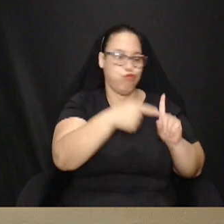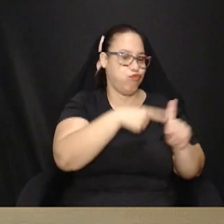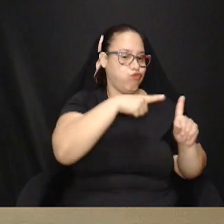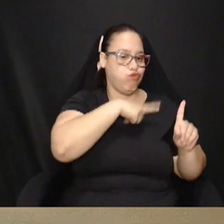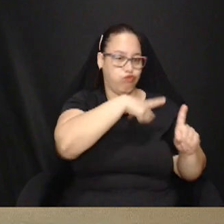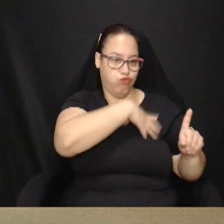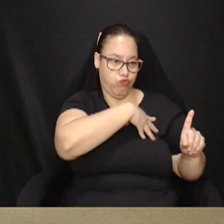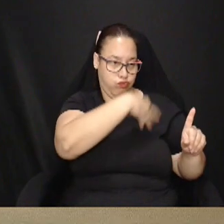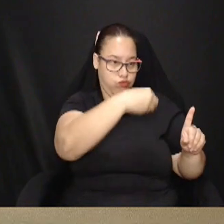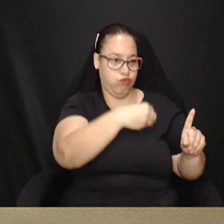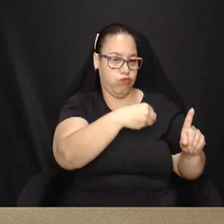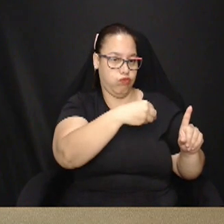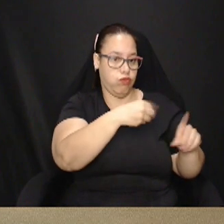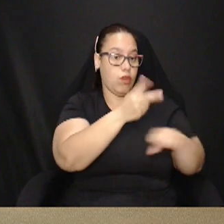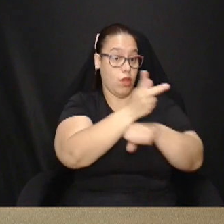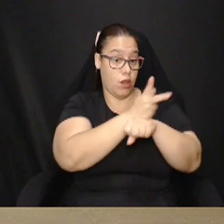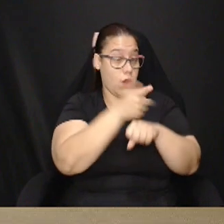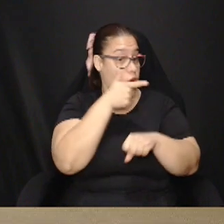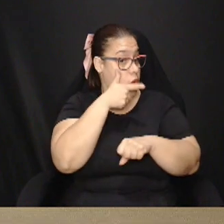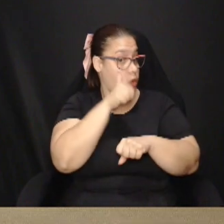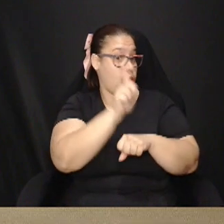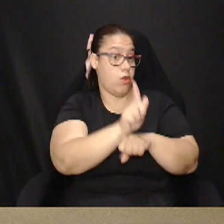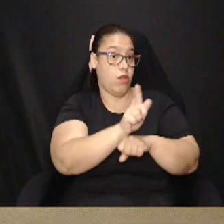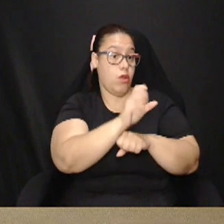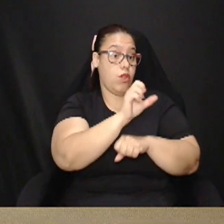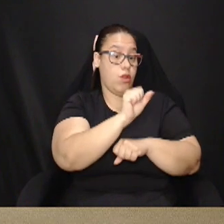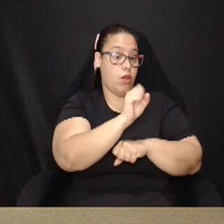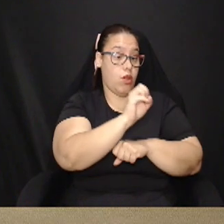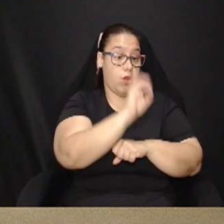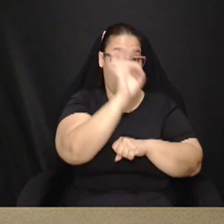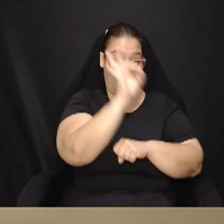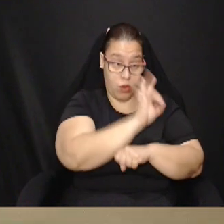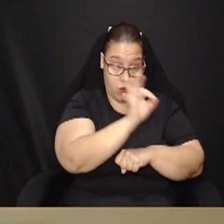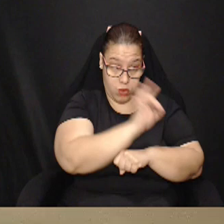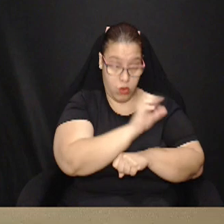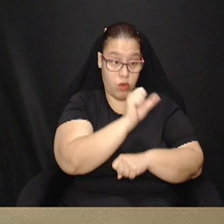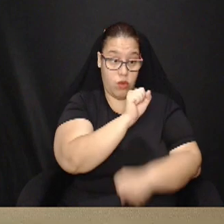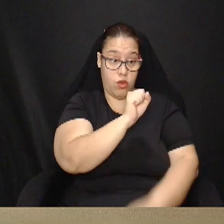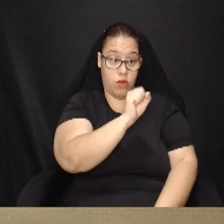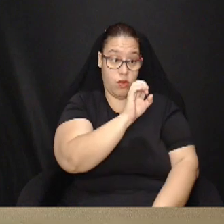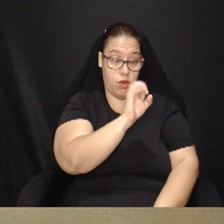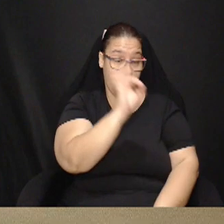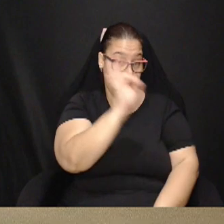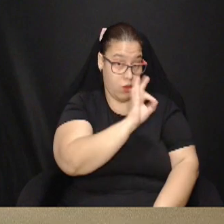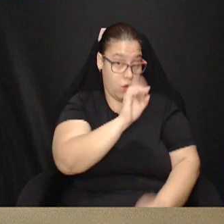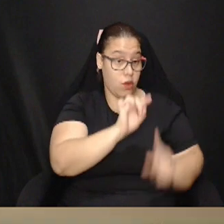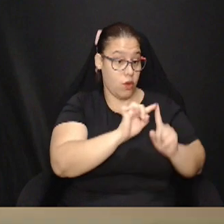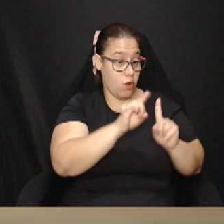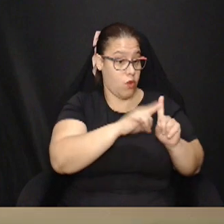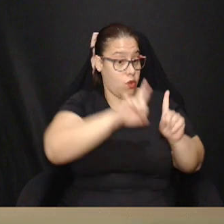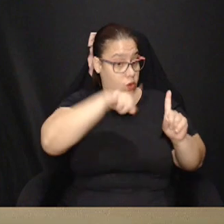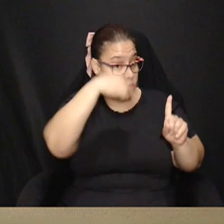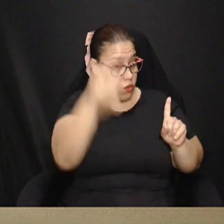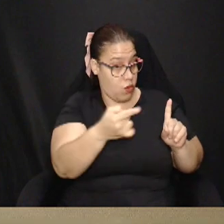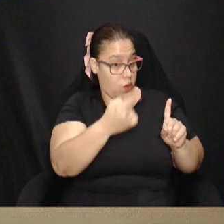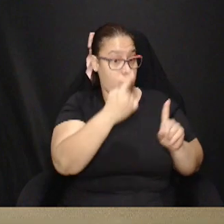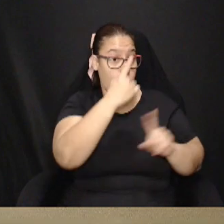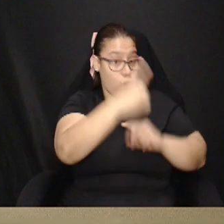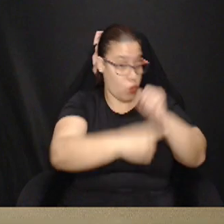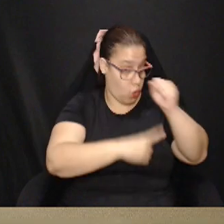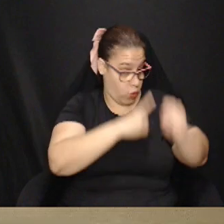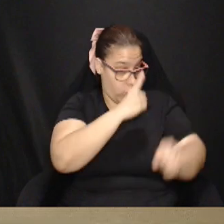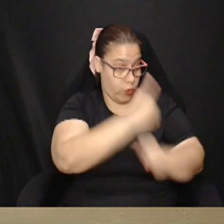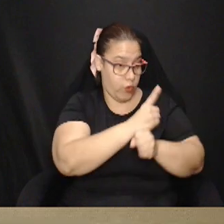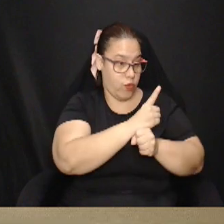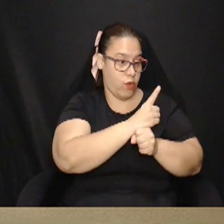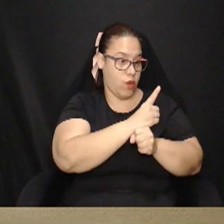vão a conseguir, 80% desse 8% conseguirão engravidar depois de um ano. Depois de 2 anos ficará